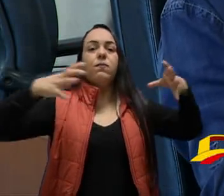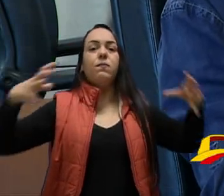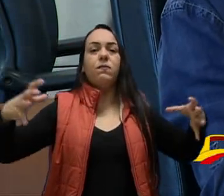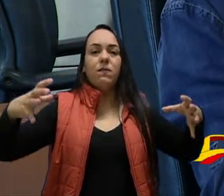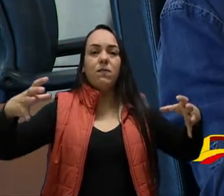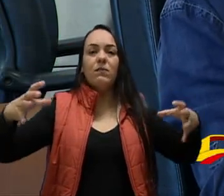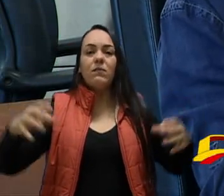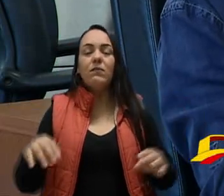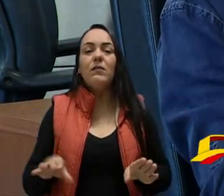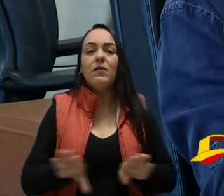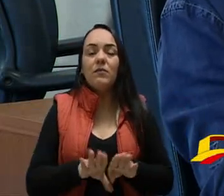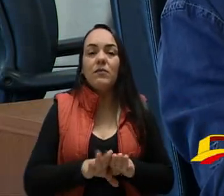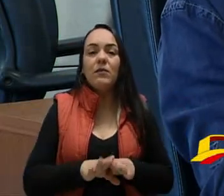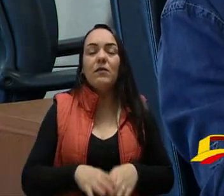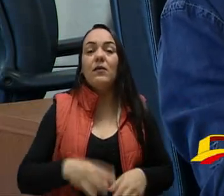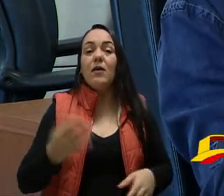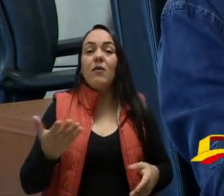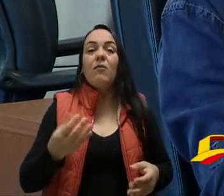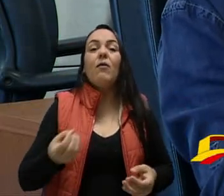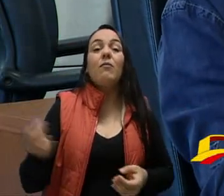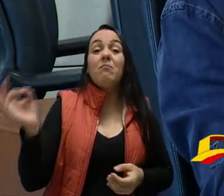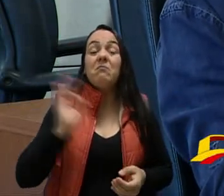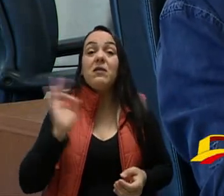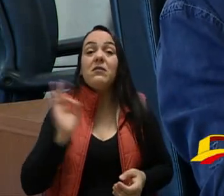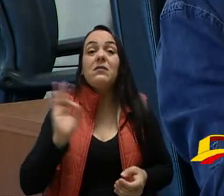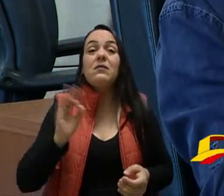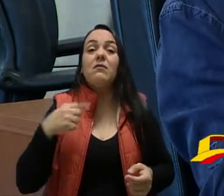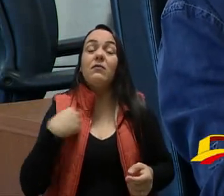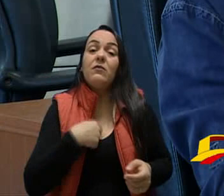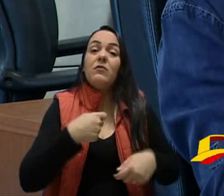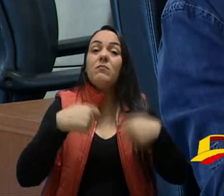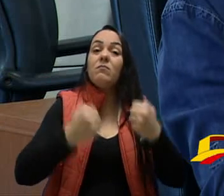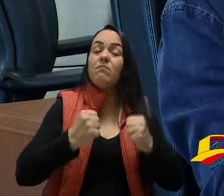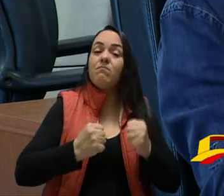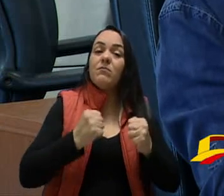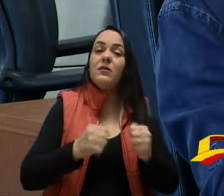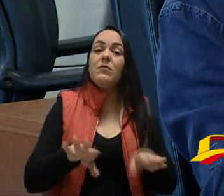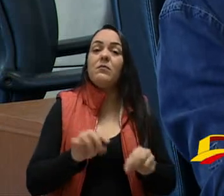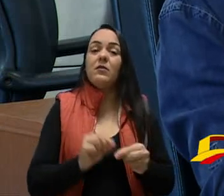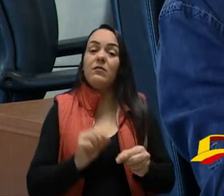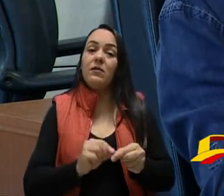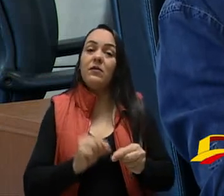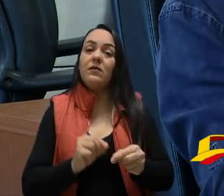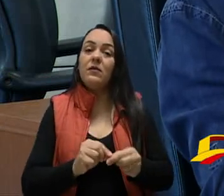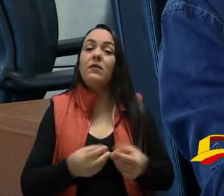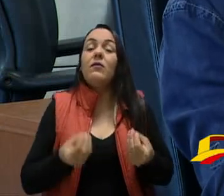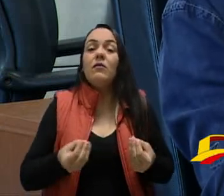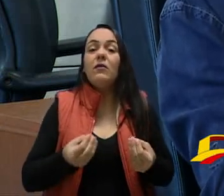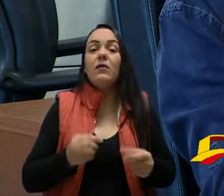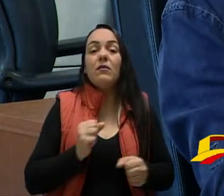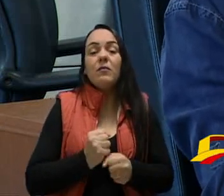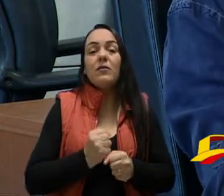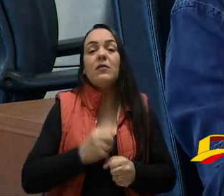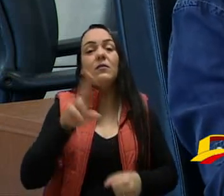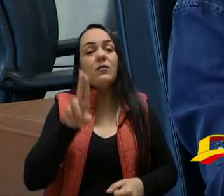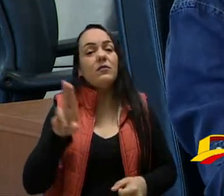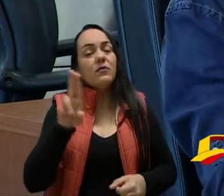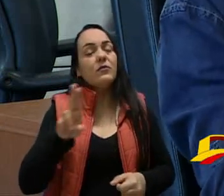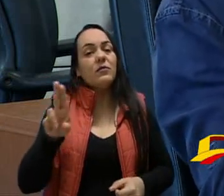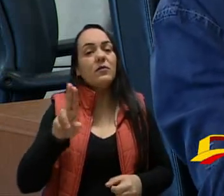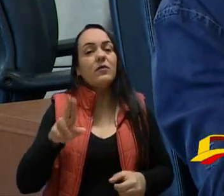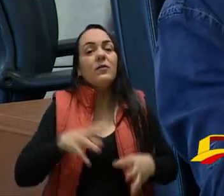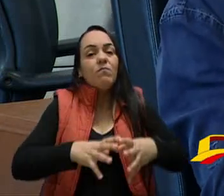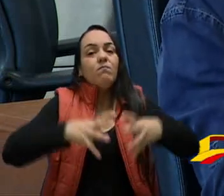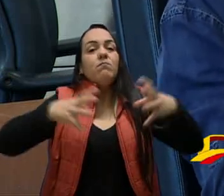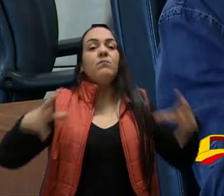qual o percentual de de testagem que nós fizemos qual o potencial testados que podemos faz